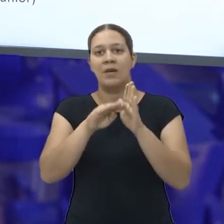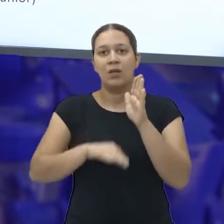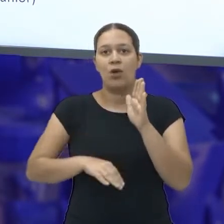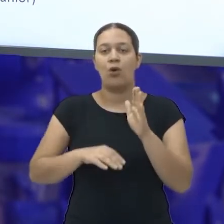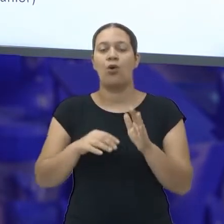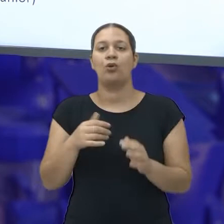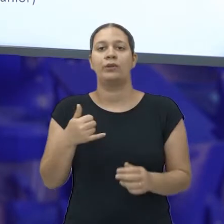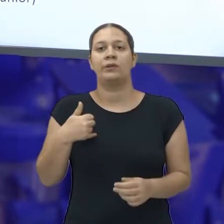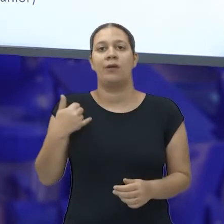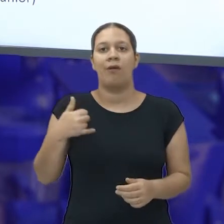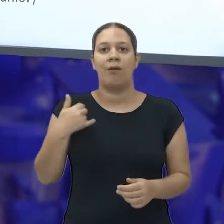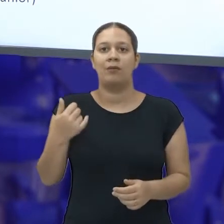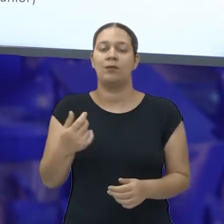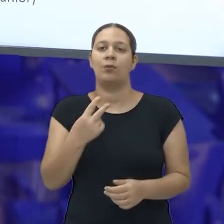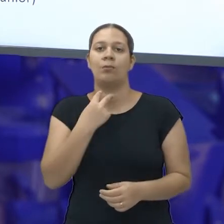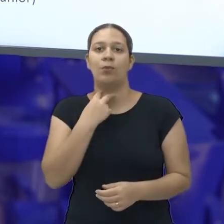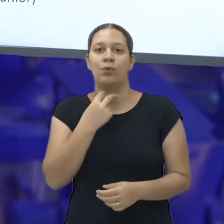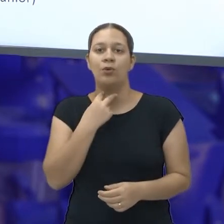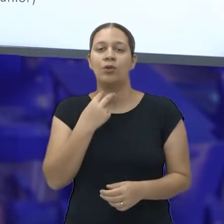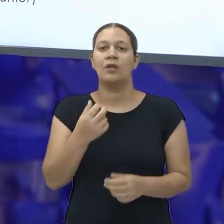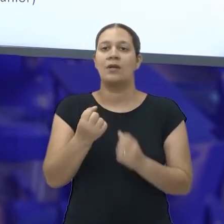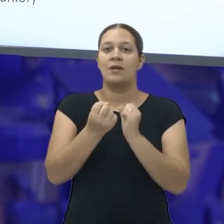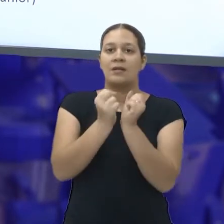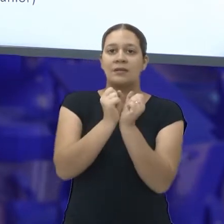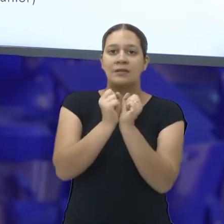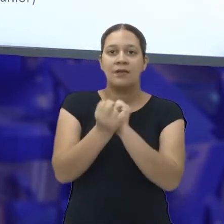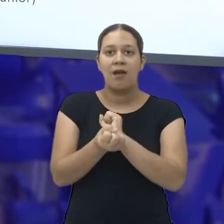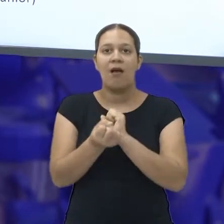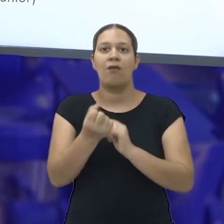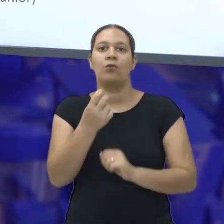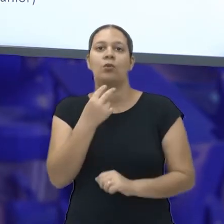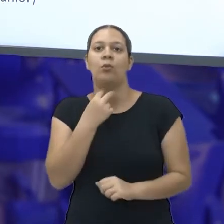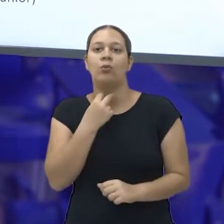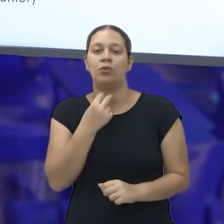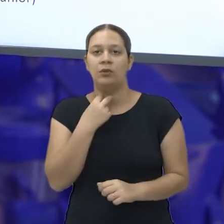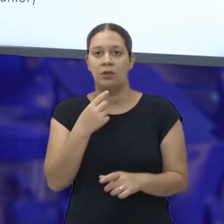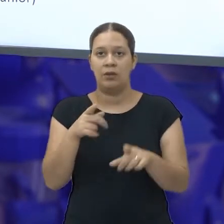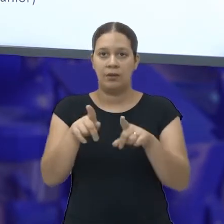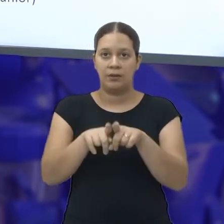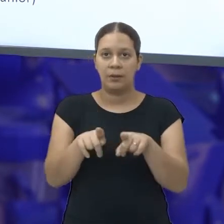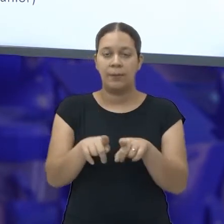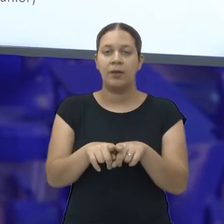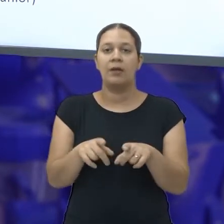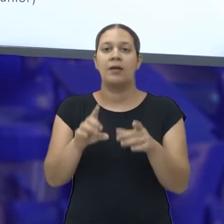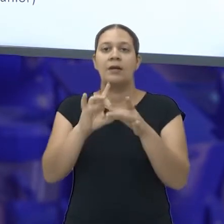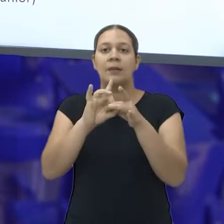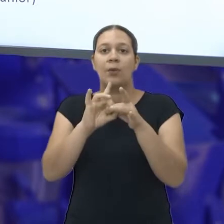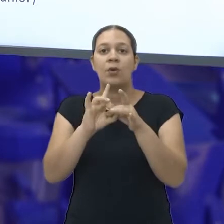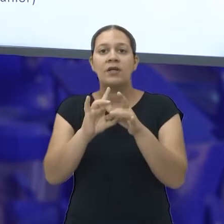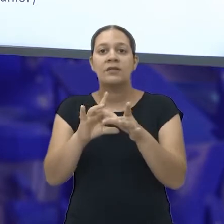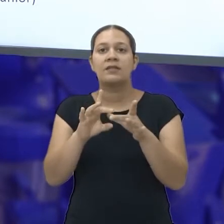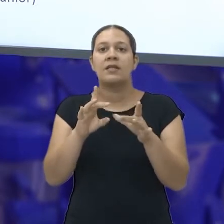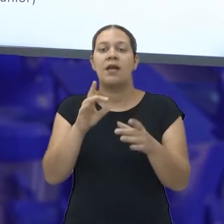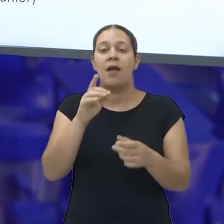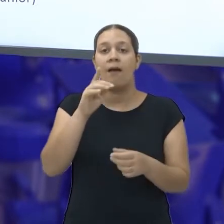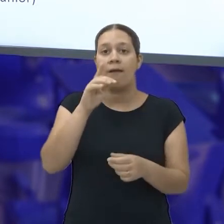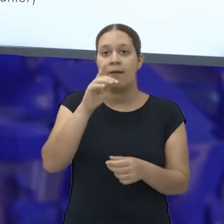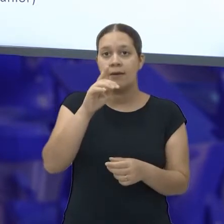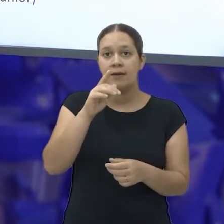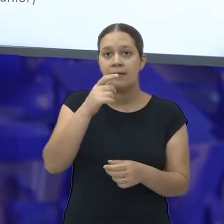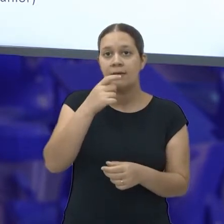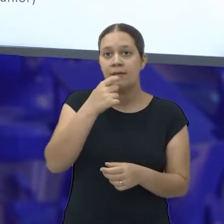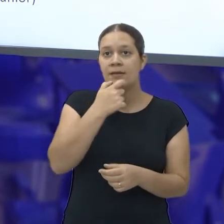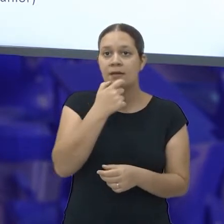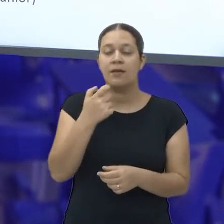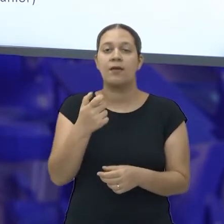fora, estrangeiros e também escravos, né? A democracia grega foi a primeira. Depois